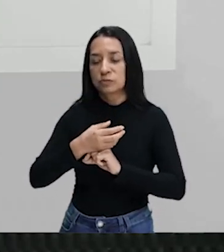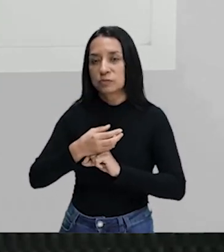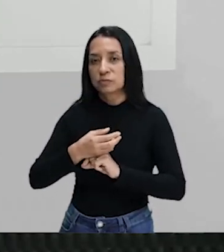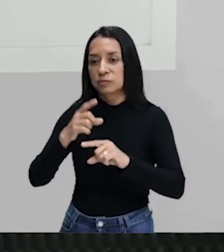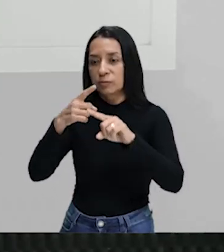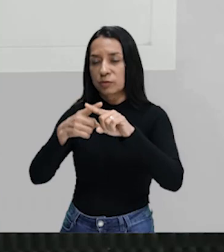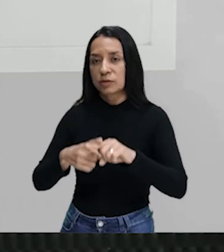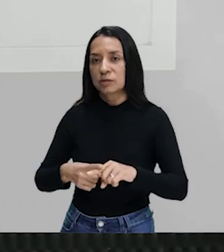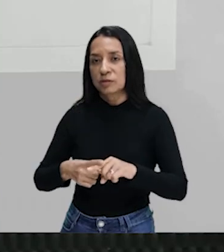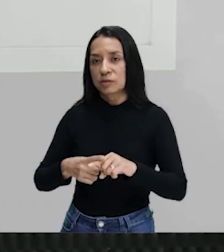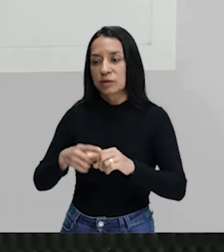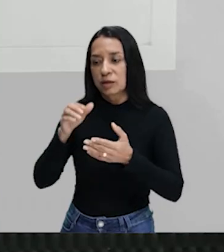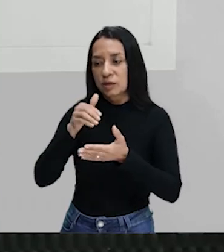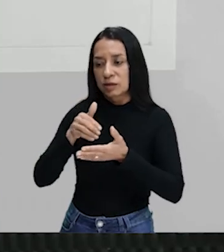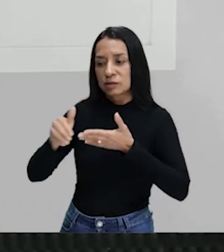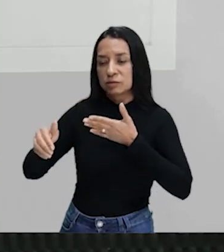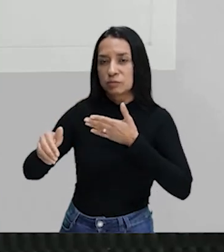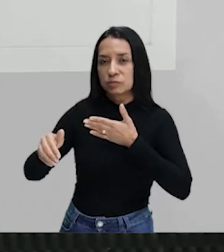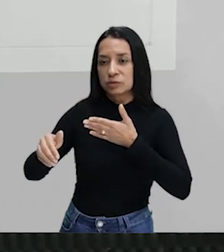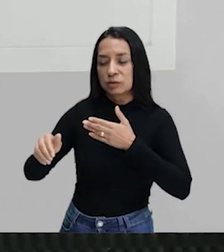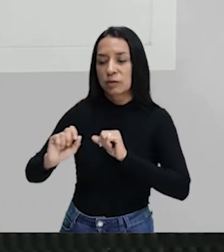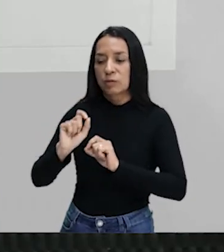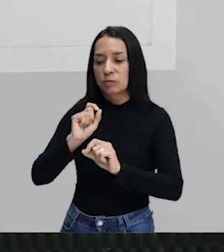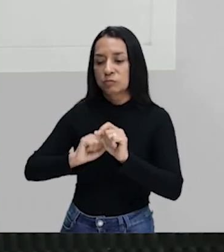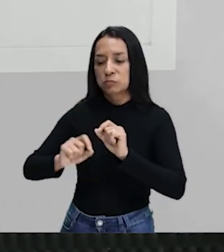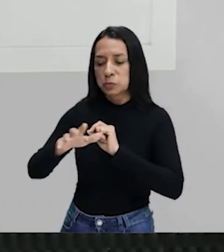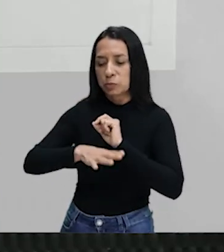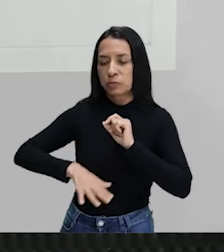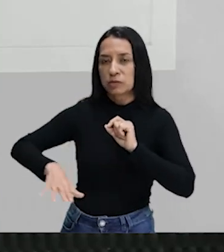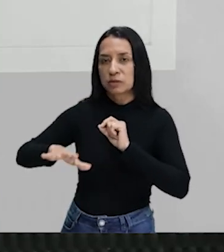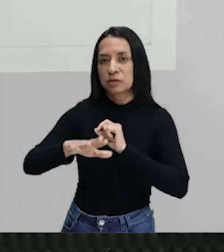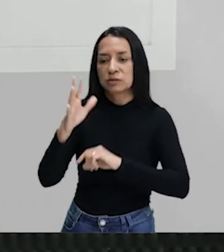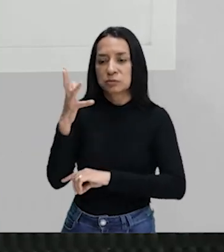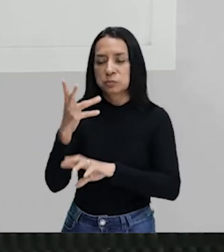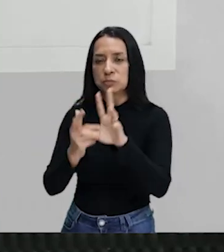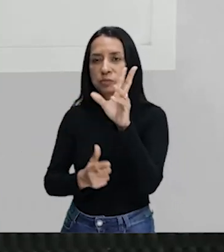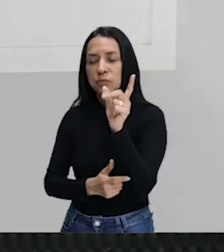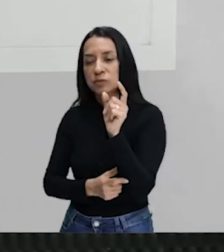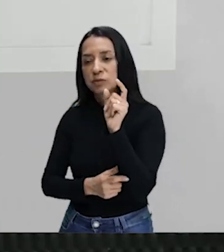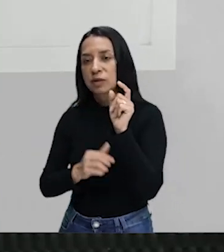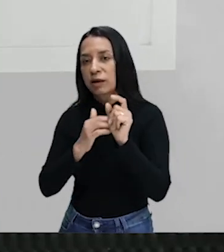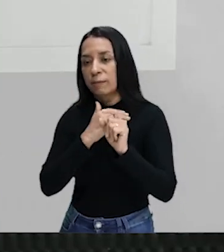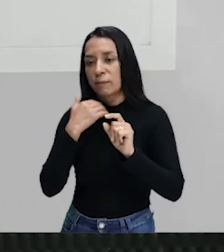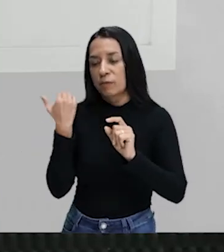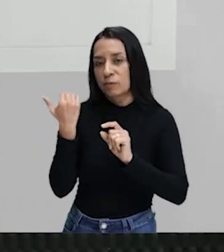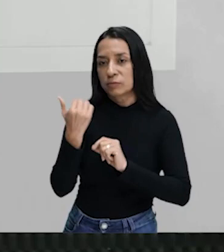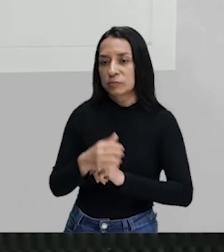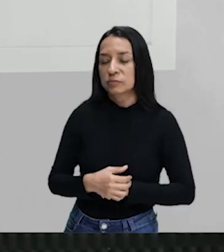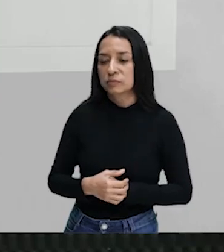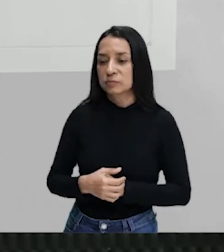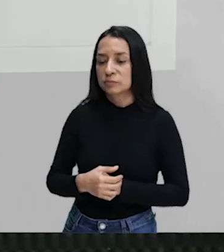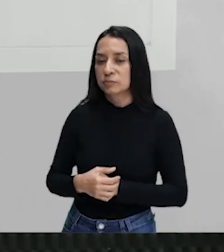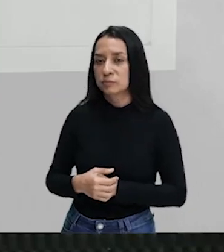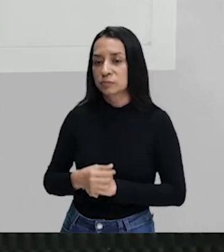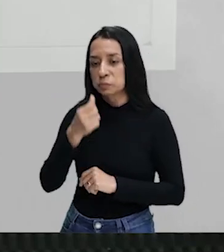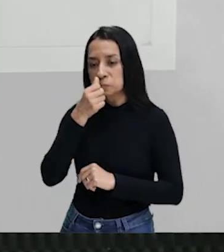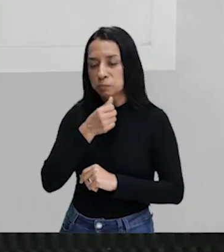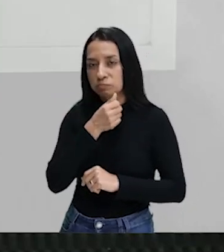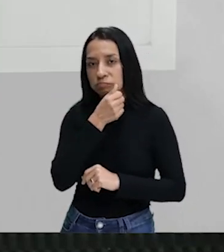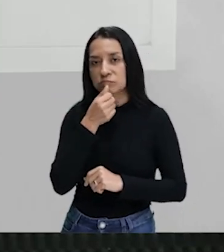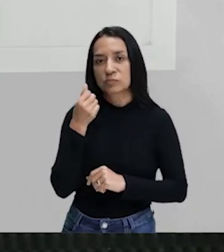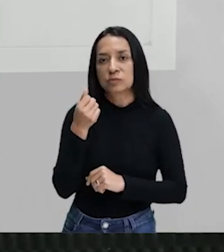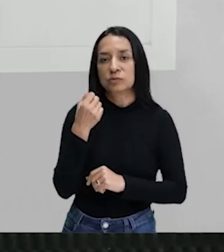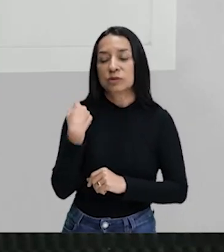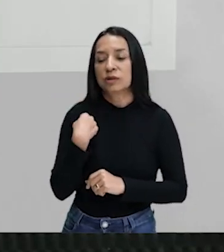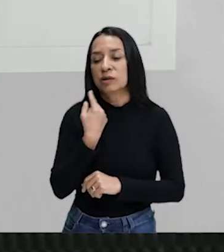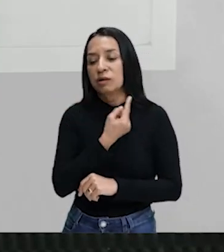pecado, a morte, a condenação. Olha só, as nossas ações, elas vão produzir